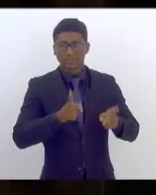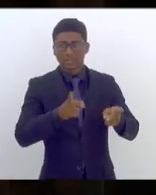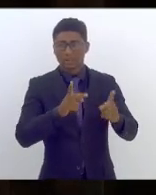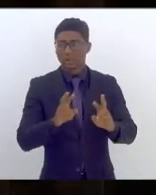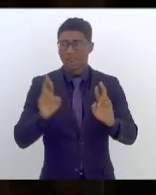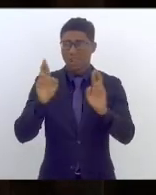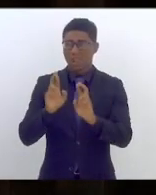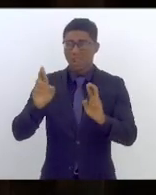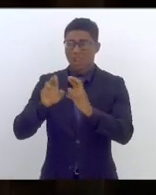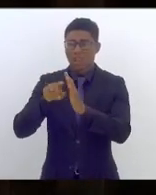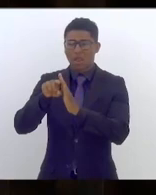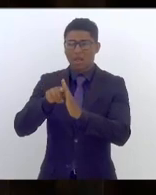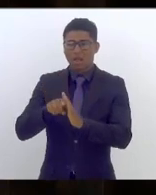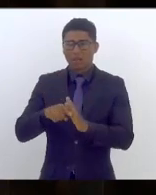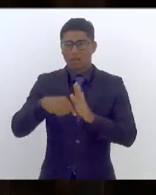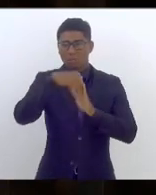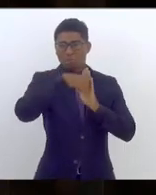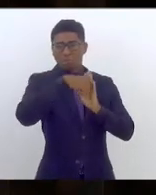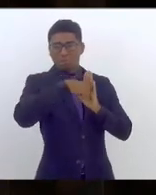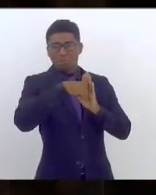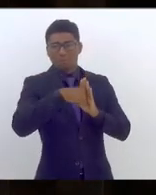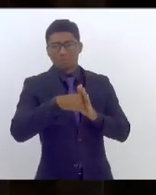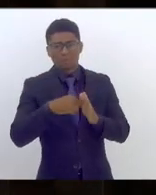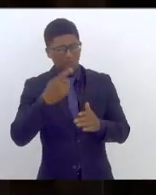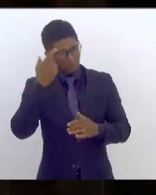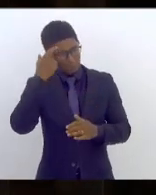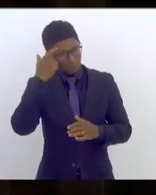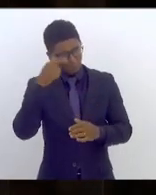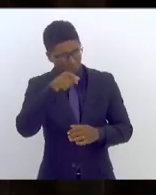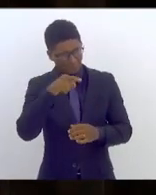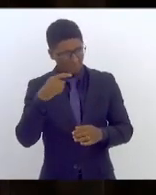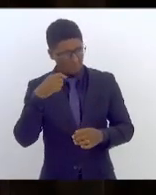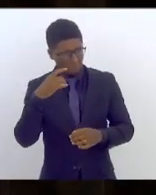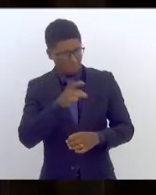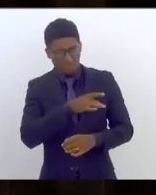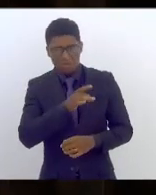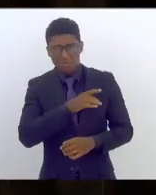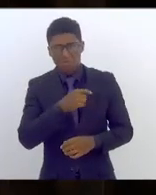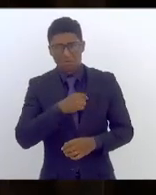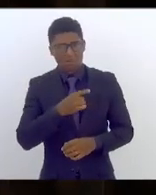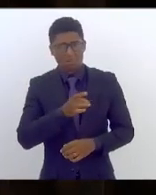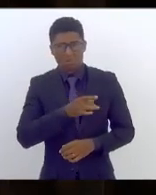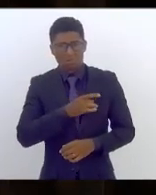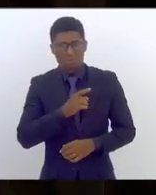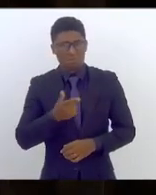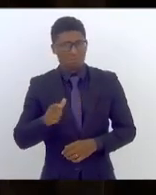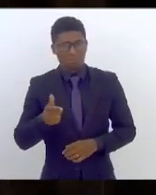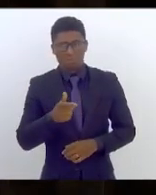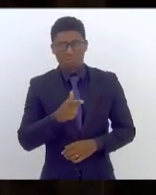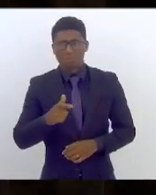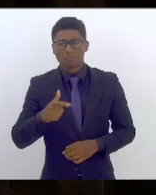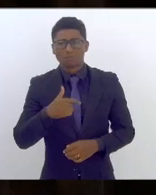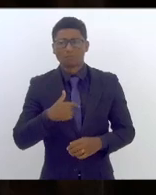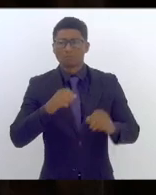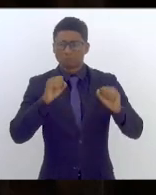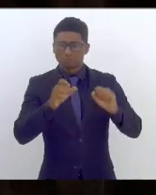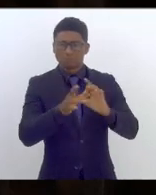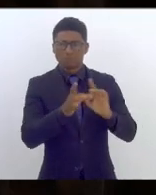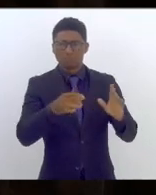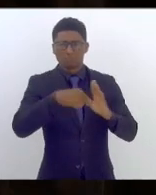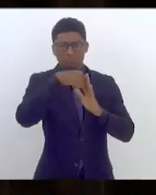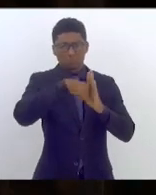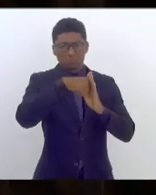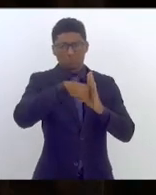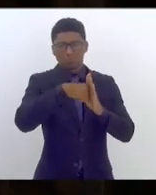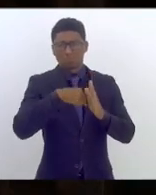e tal eu disse mas o senhor tem algum receio sem investigado eu não tenho nenhum a mim pode investigar a vontade porque